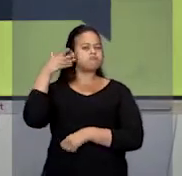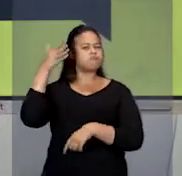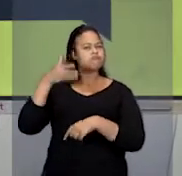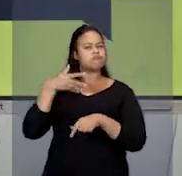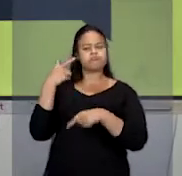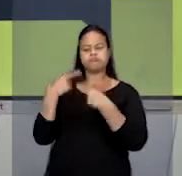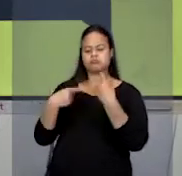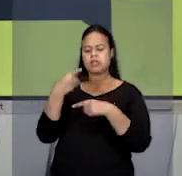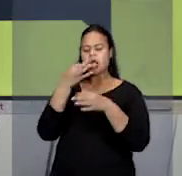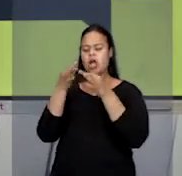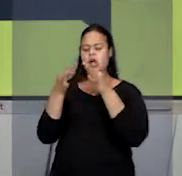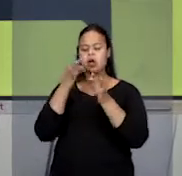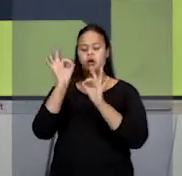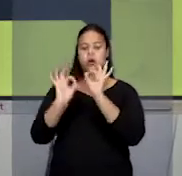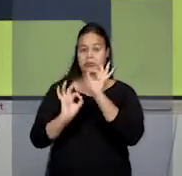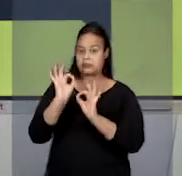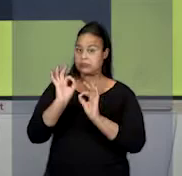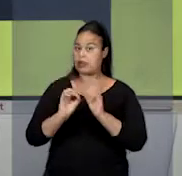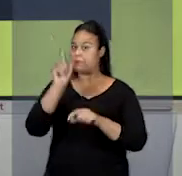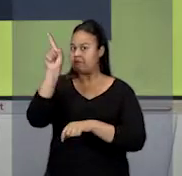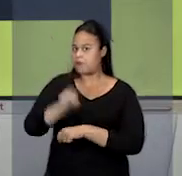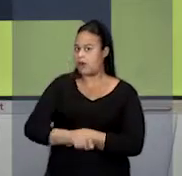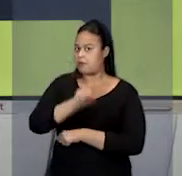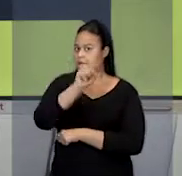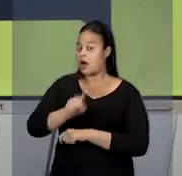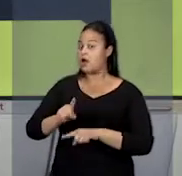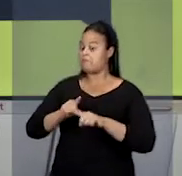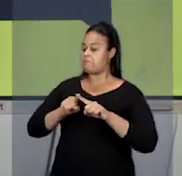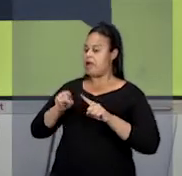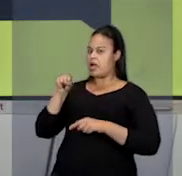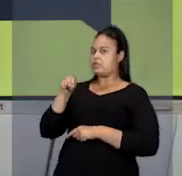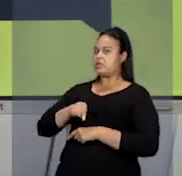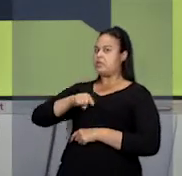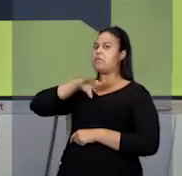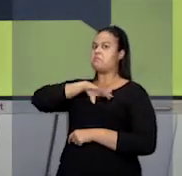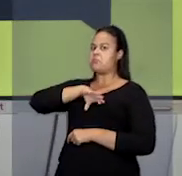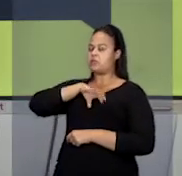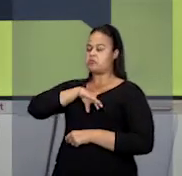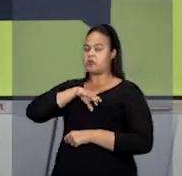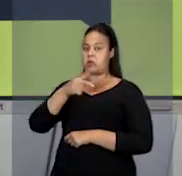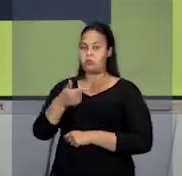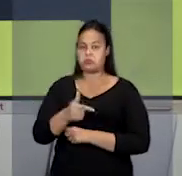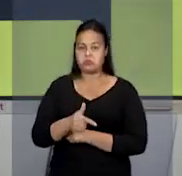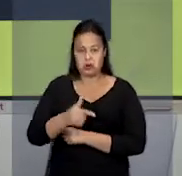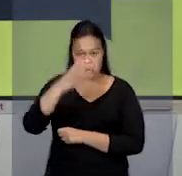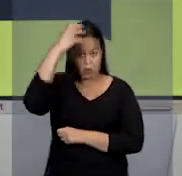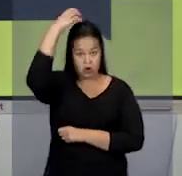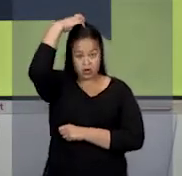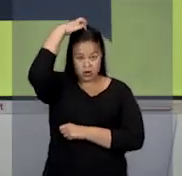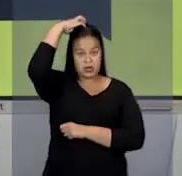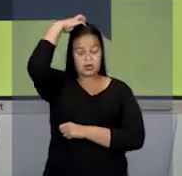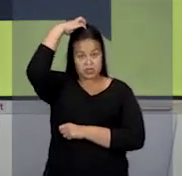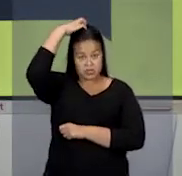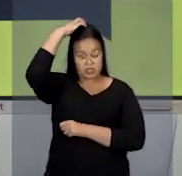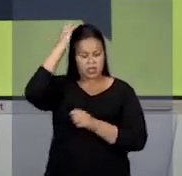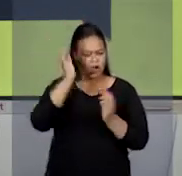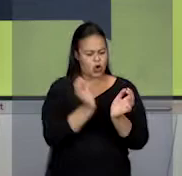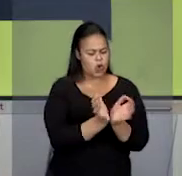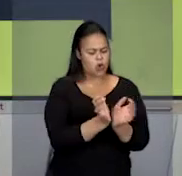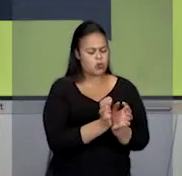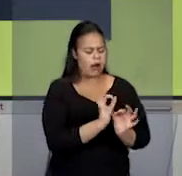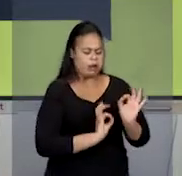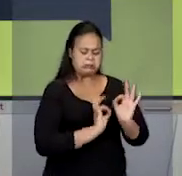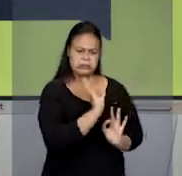se organizar. Mas a situação em Portugal estava tão insustentável, sem um rei, que os liberais resolveram se